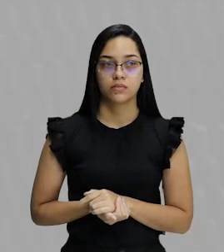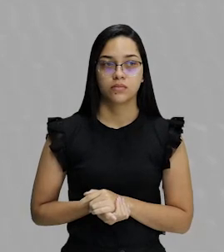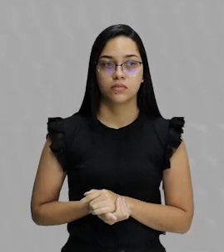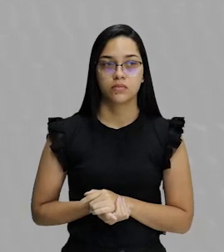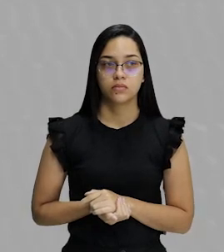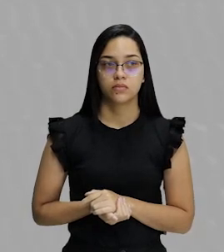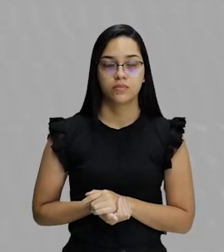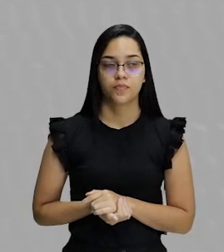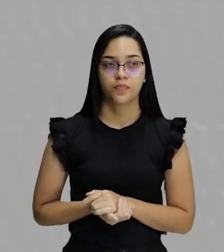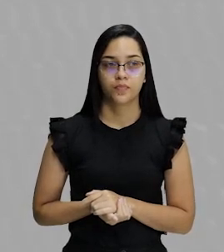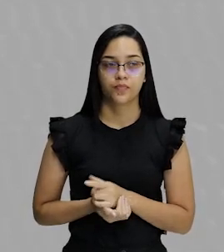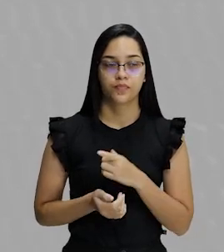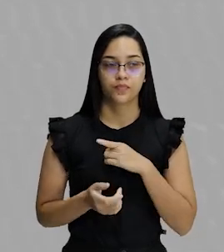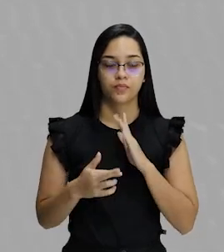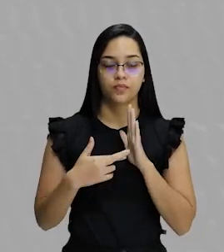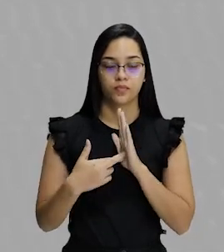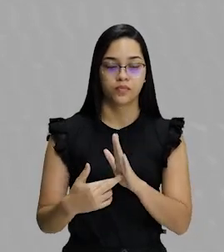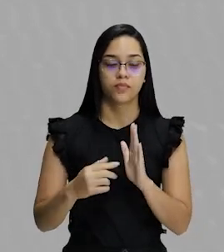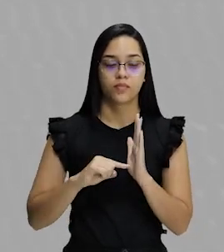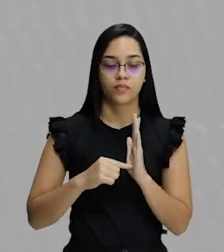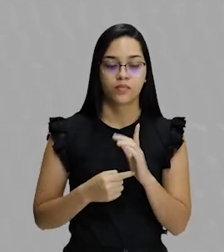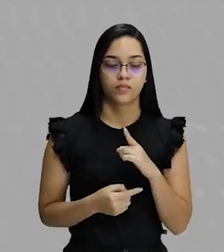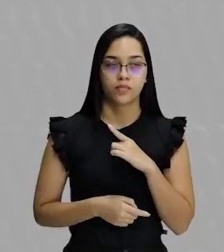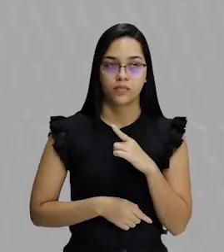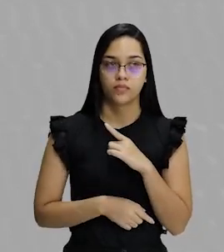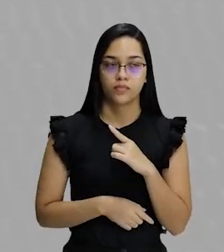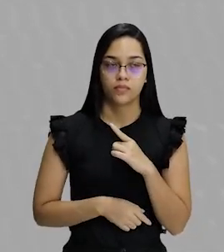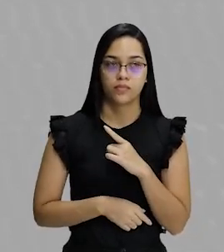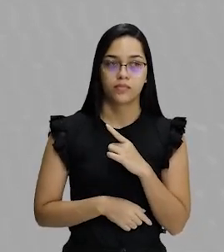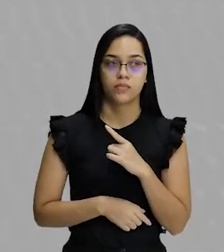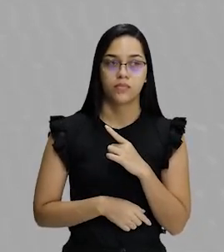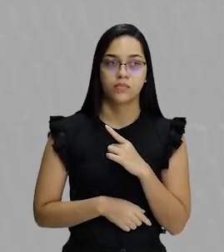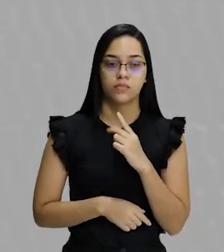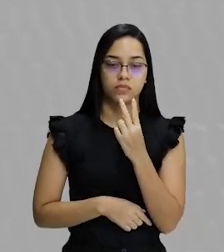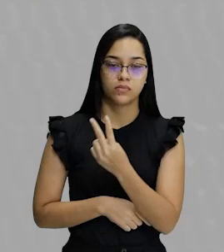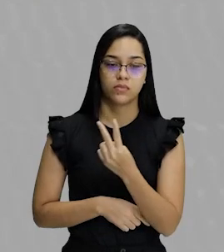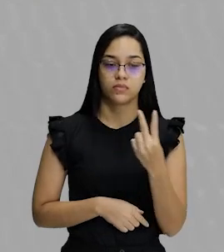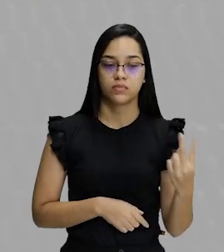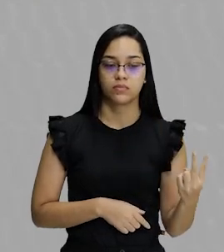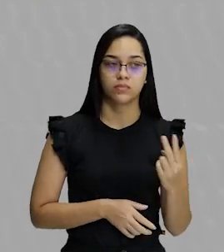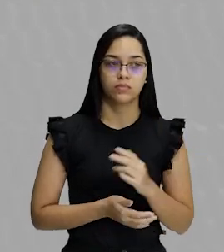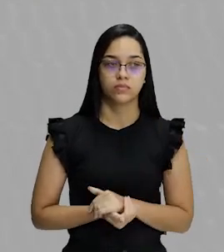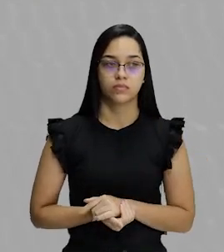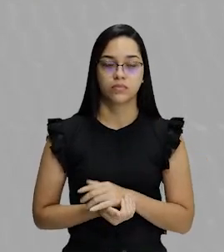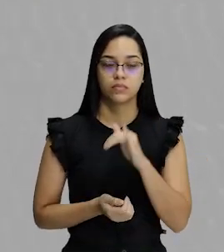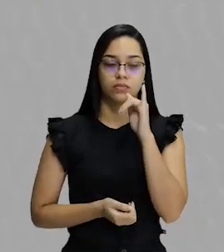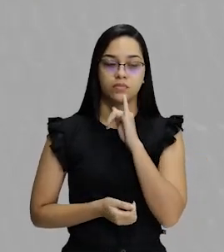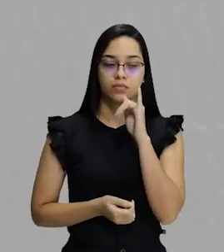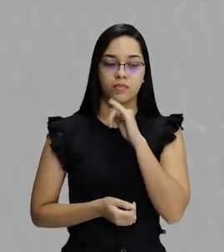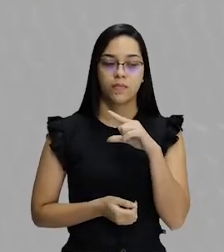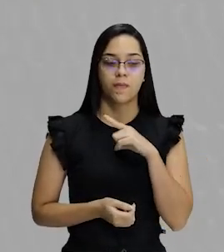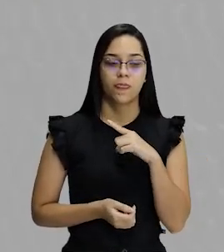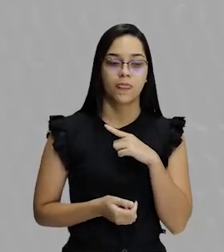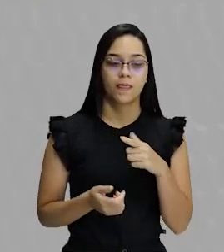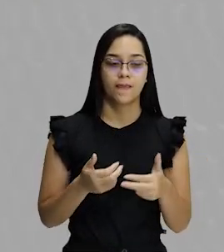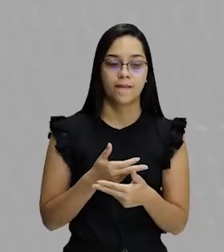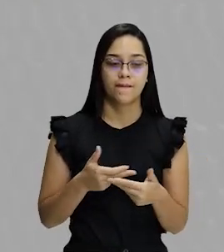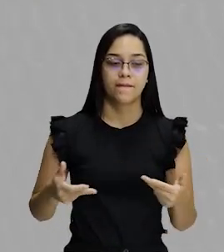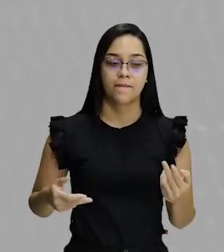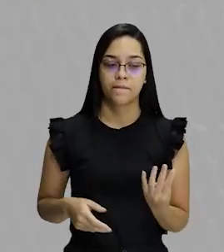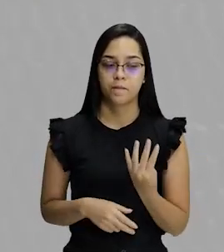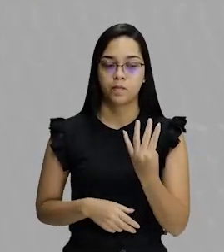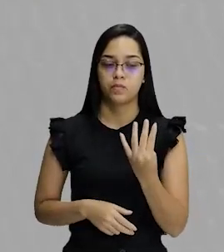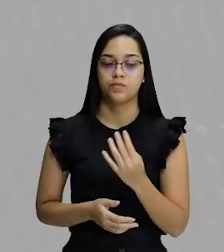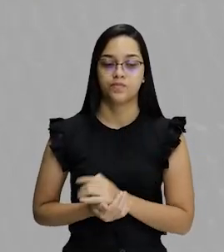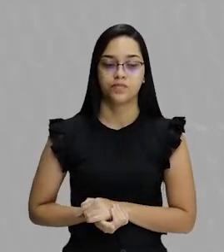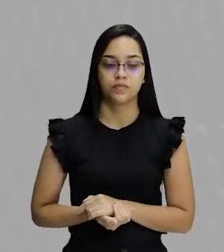A representação de um ponto é representado por um par ordenado. Por exemplo, eu tenho esses quatro pontos